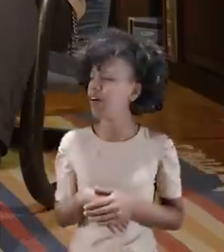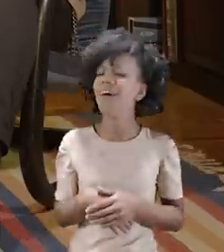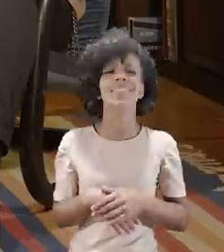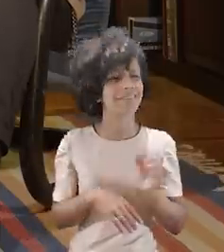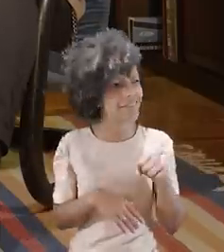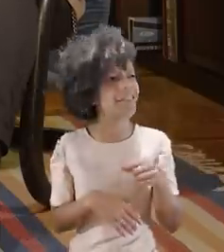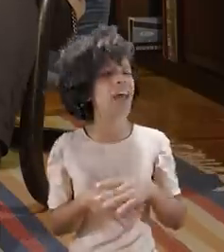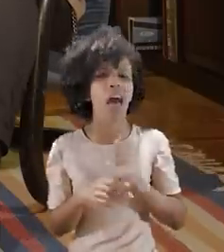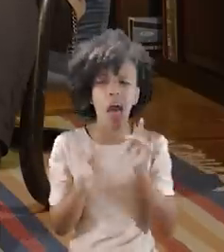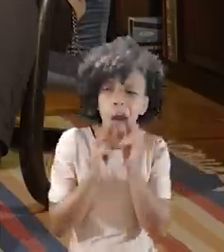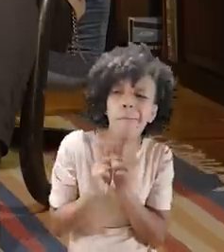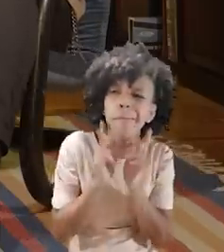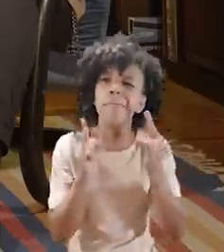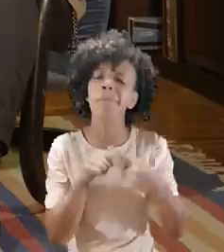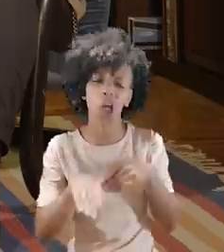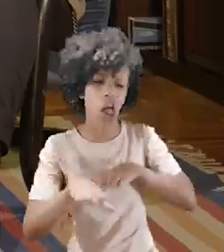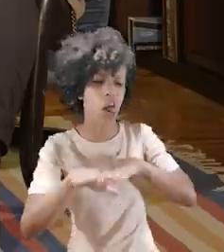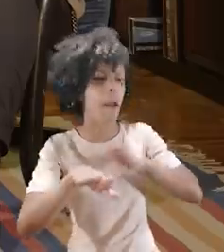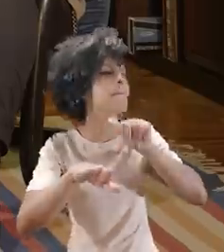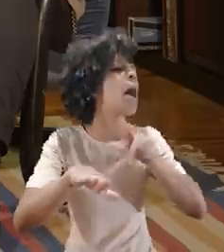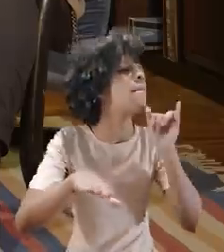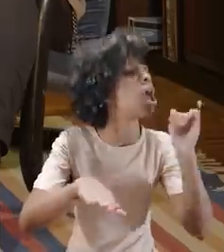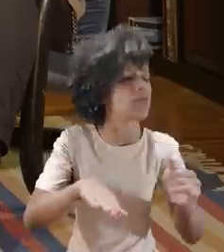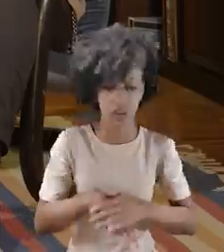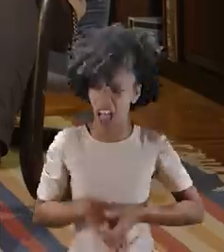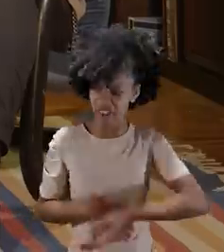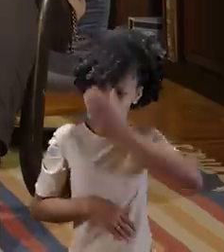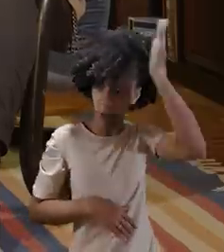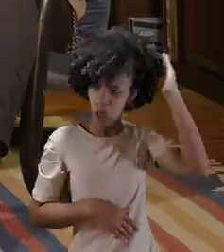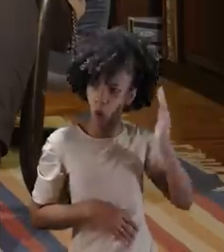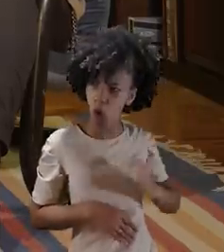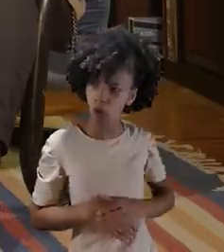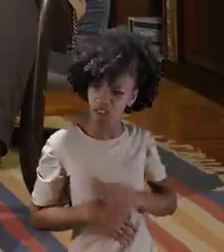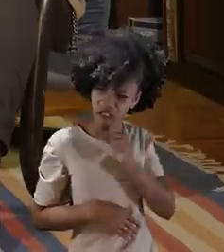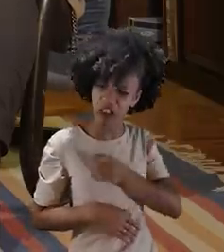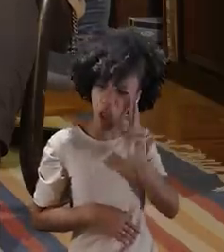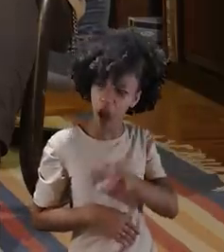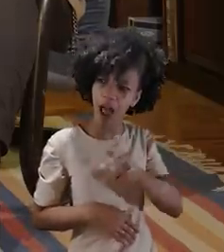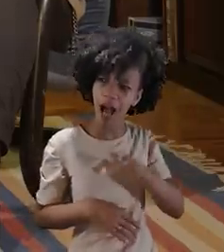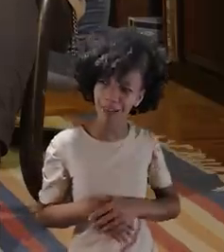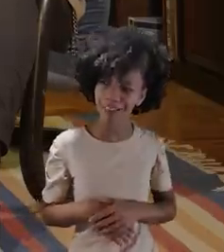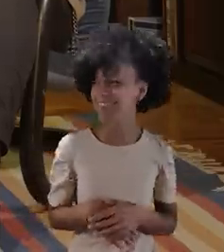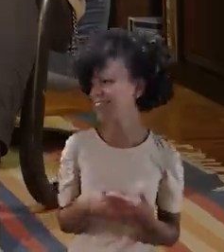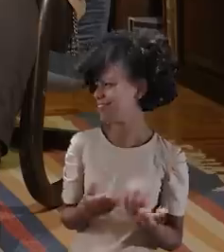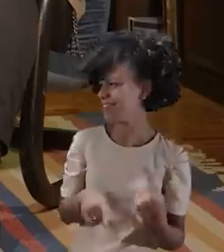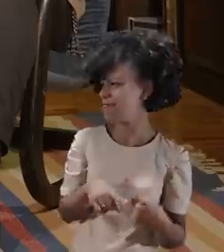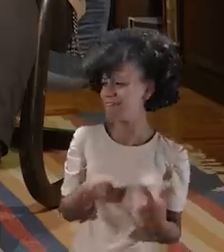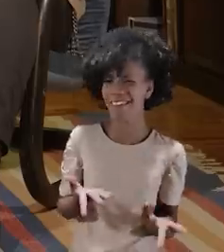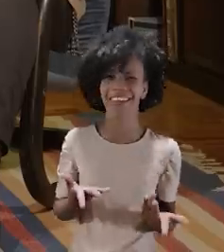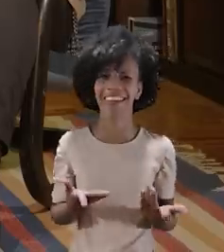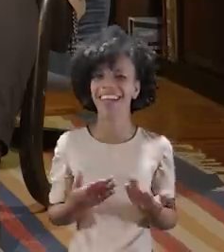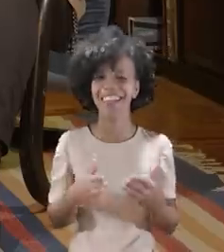cliente meu já falou mais no bairro ele deve ser ruim para carai pelo trânsito cá chega de barbeiro para tomar no cu velho do carro não pode deixar para